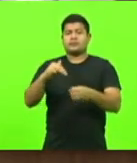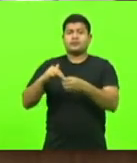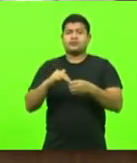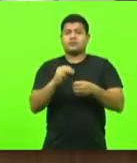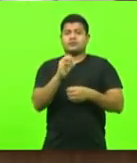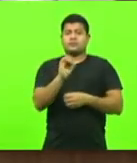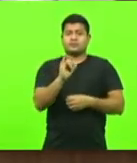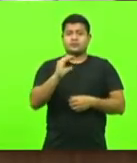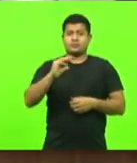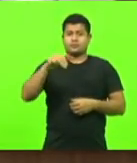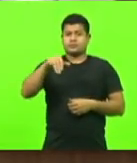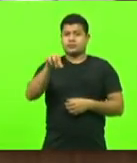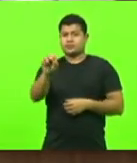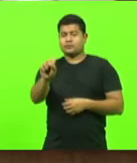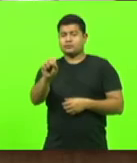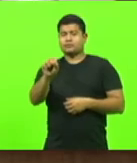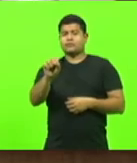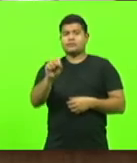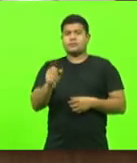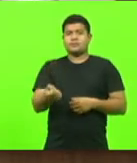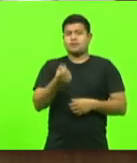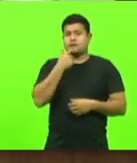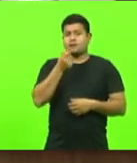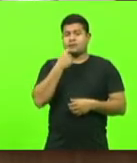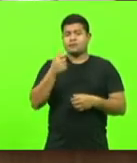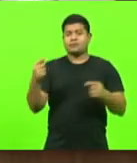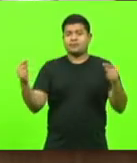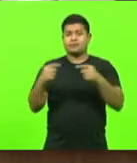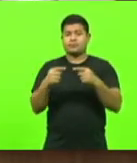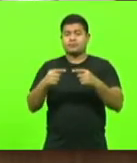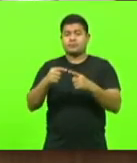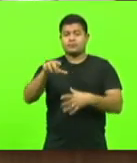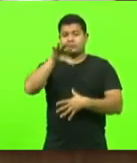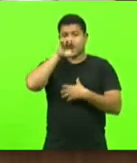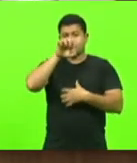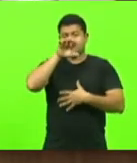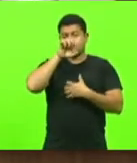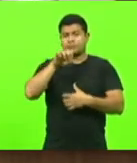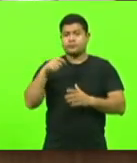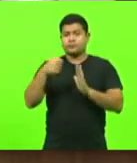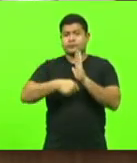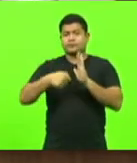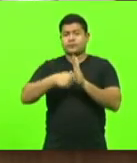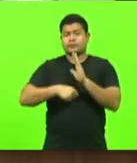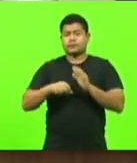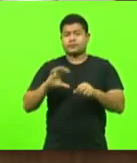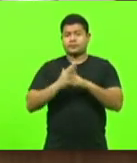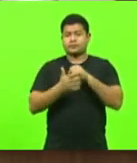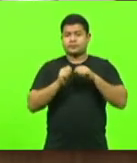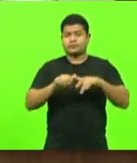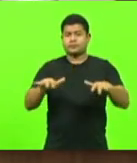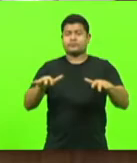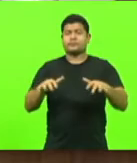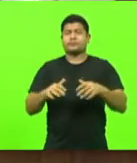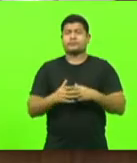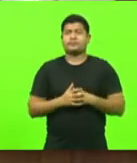nas operações com medicamentos relacionados ao kit intubação para enfrentamento da pandemia causada pelo